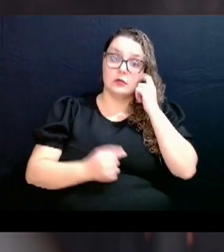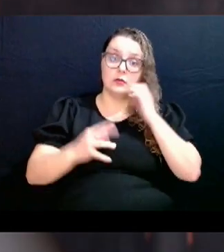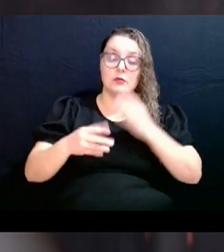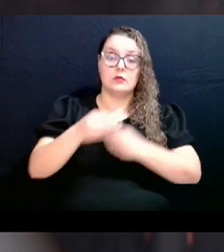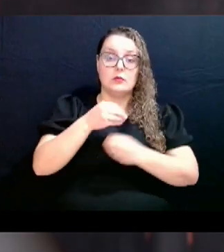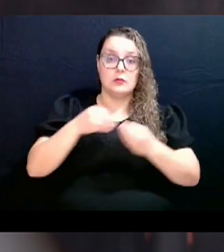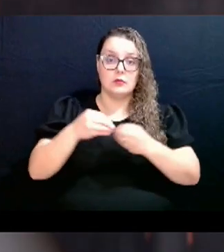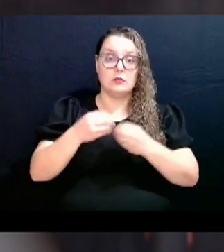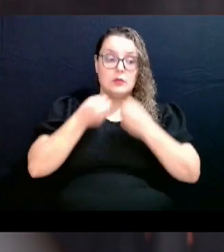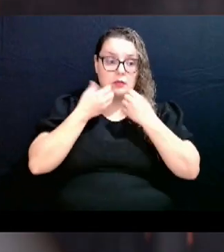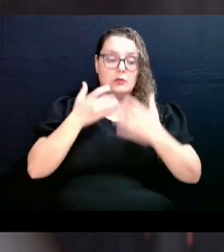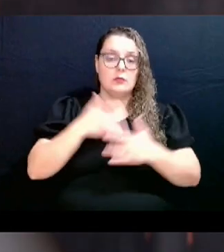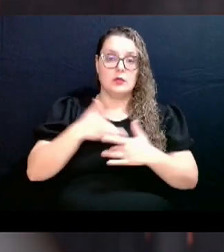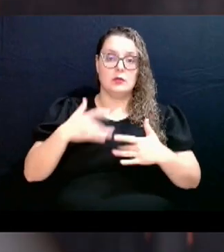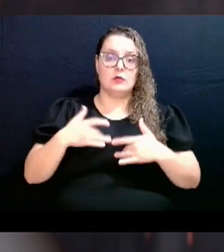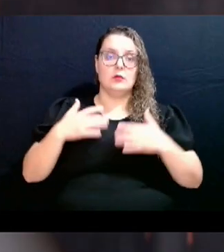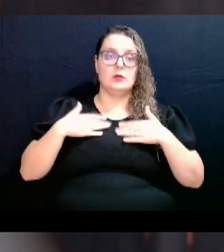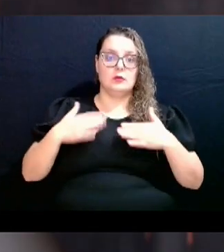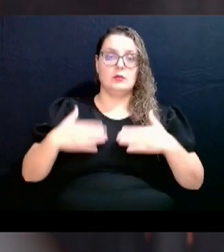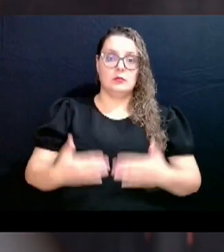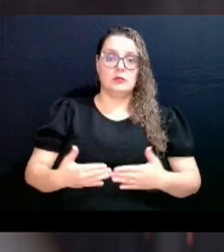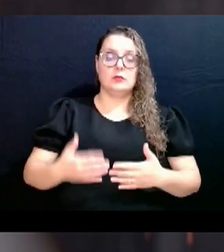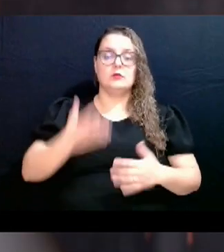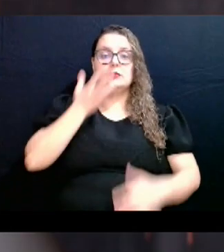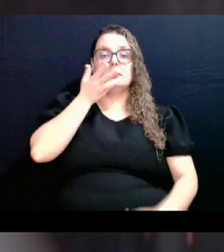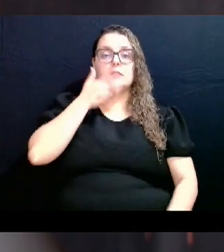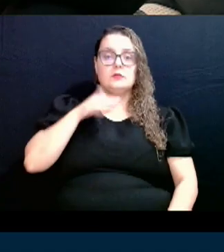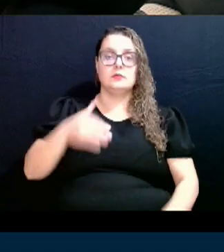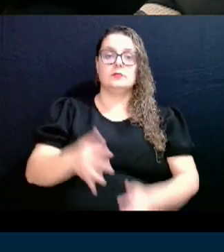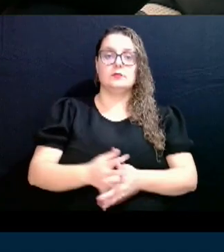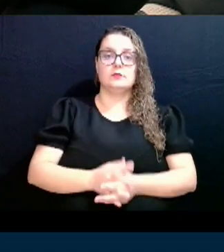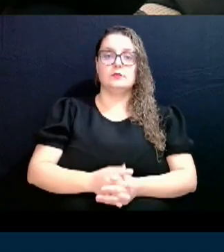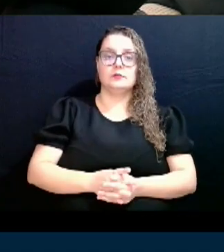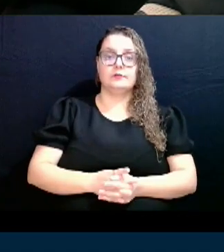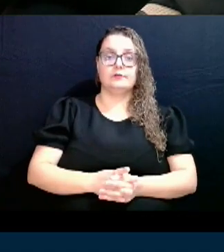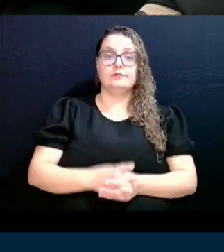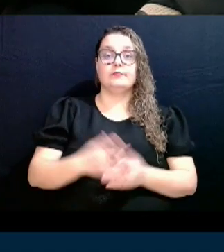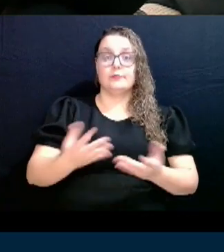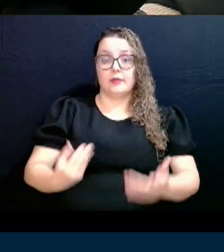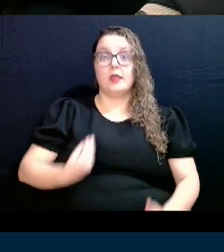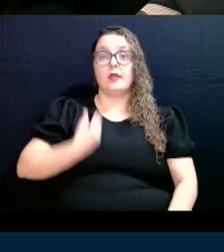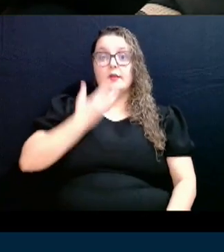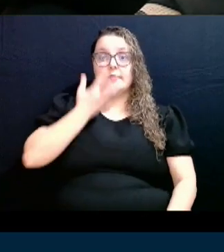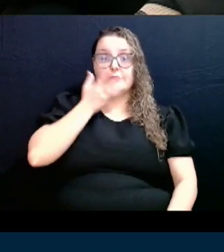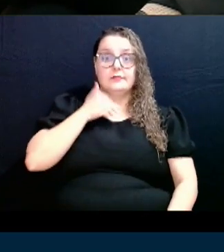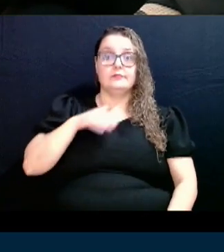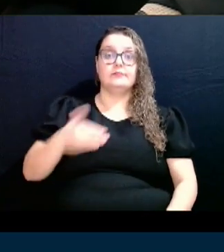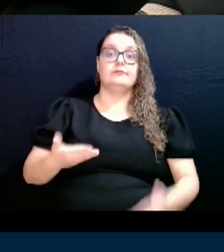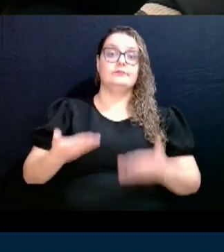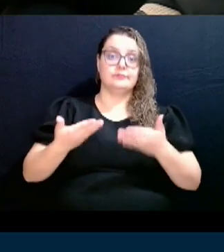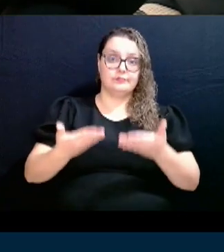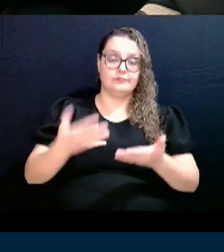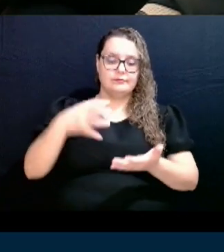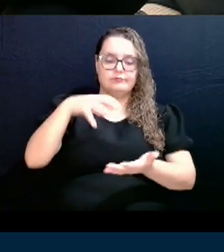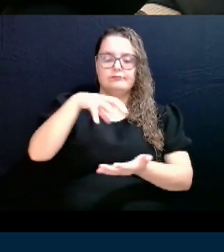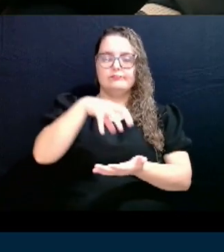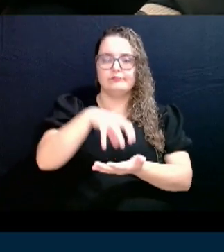emocional e físico daquela criança. E é a criança, né? A vida da criança que está ali no centro e que